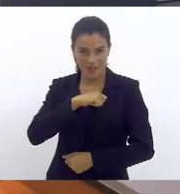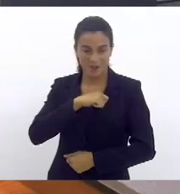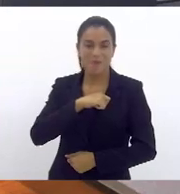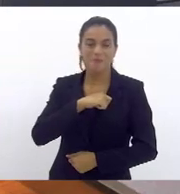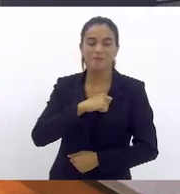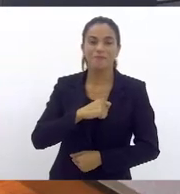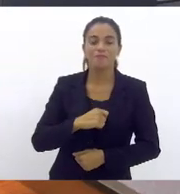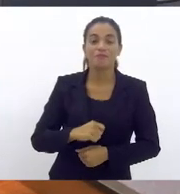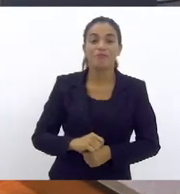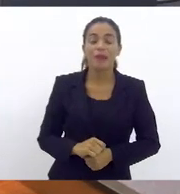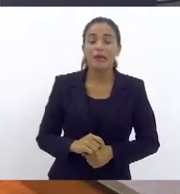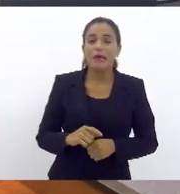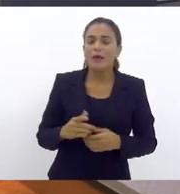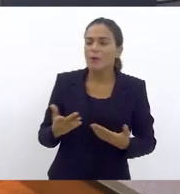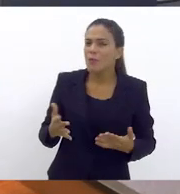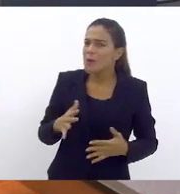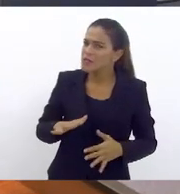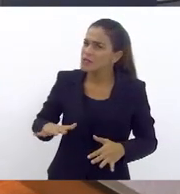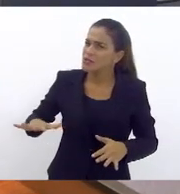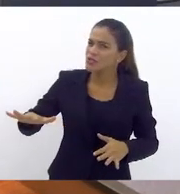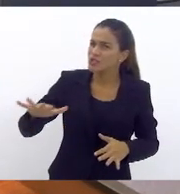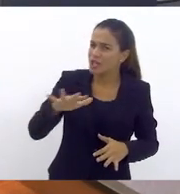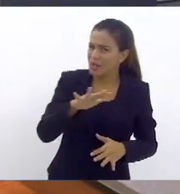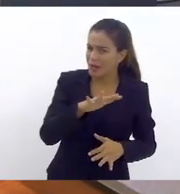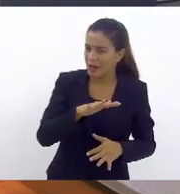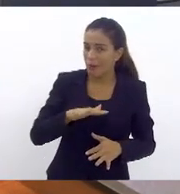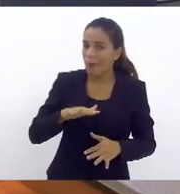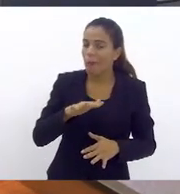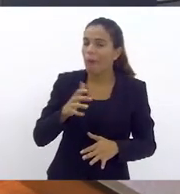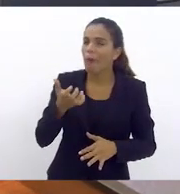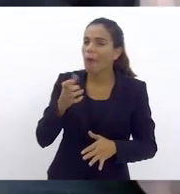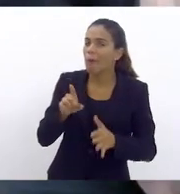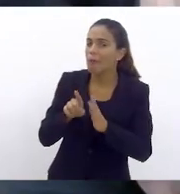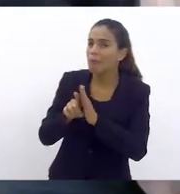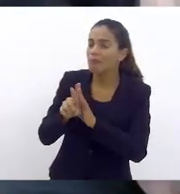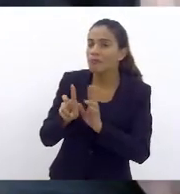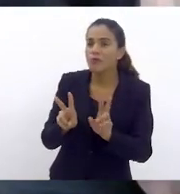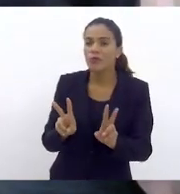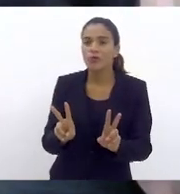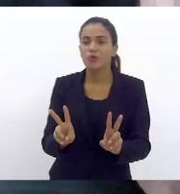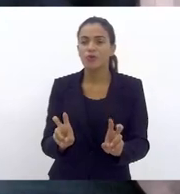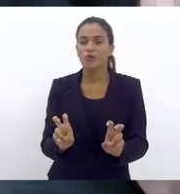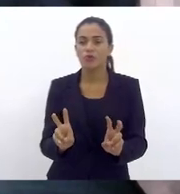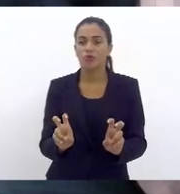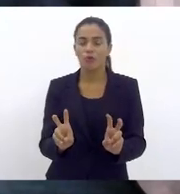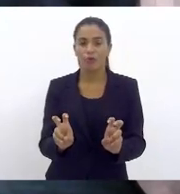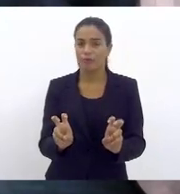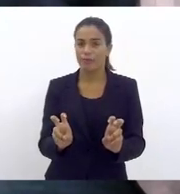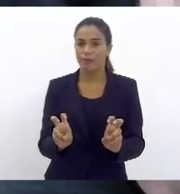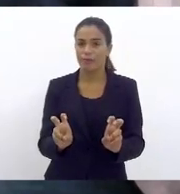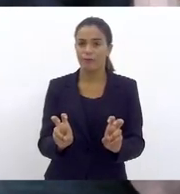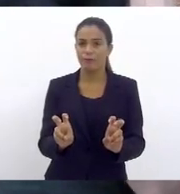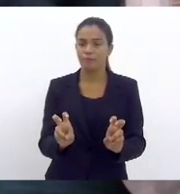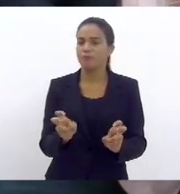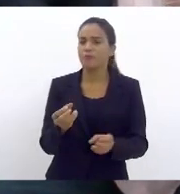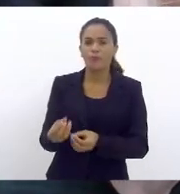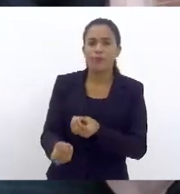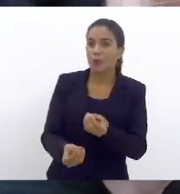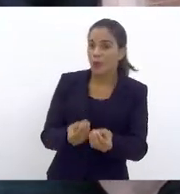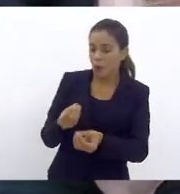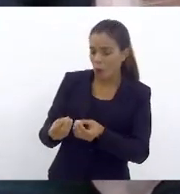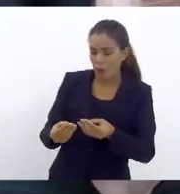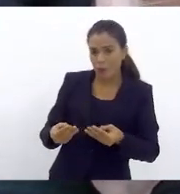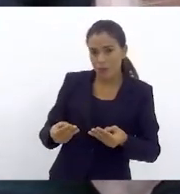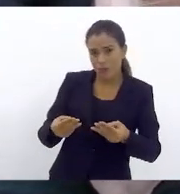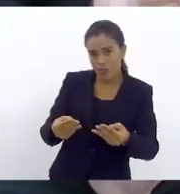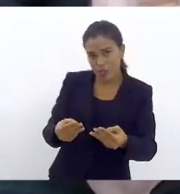é e uma coisa mais geral que eu gostaria né de ouvi-lo sobre a questão da Como que o ministro